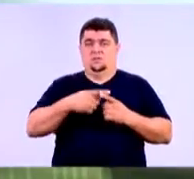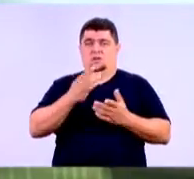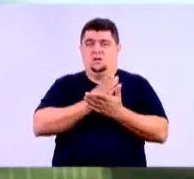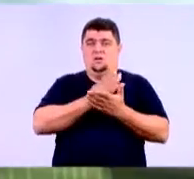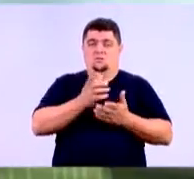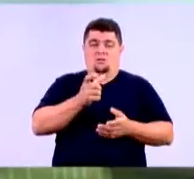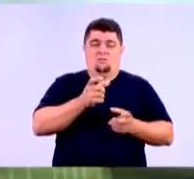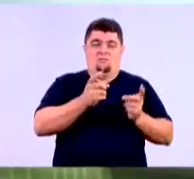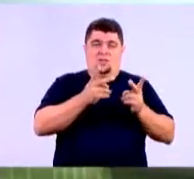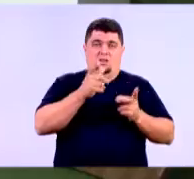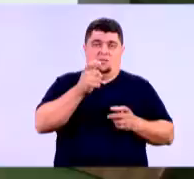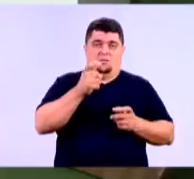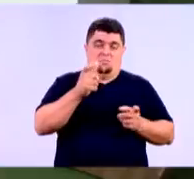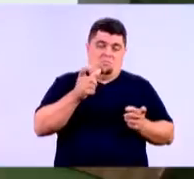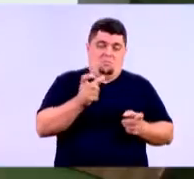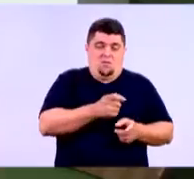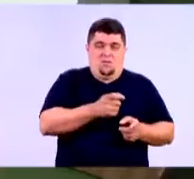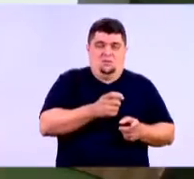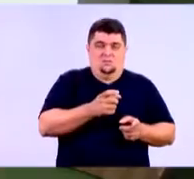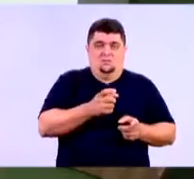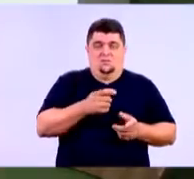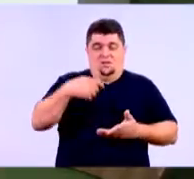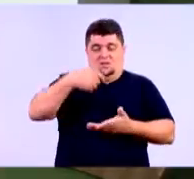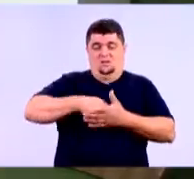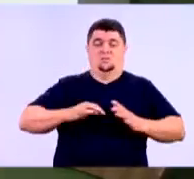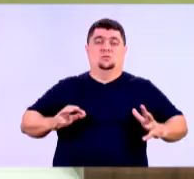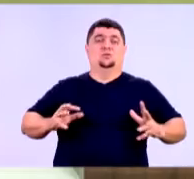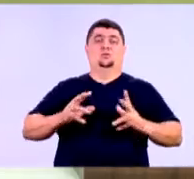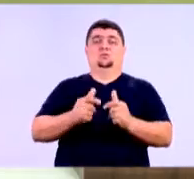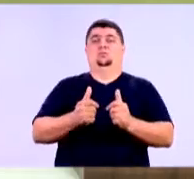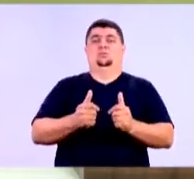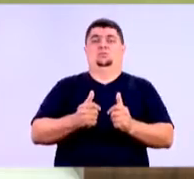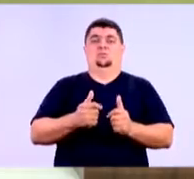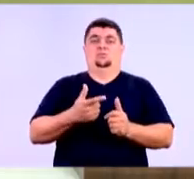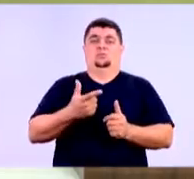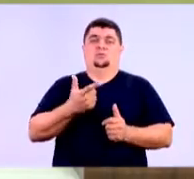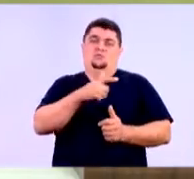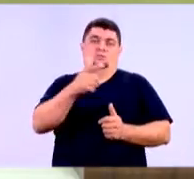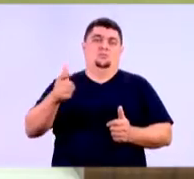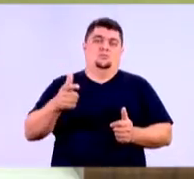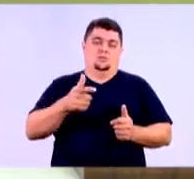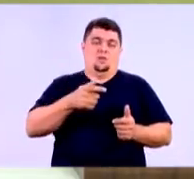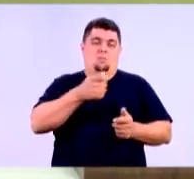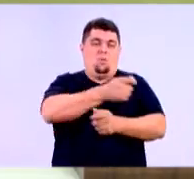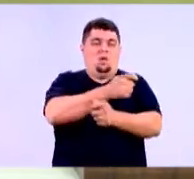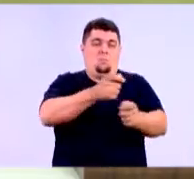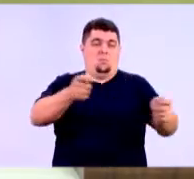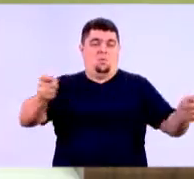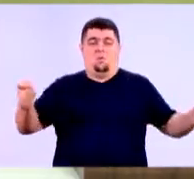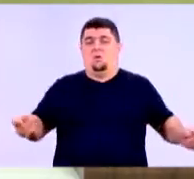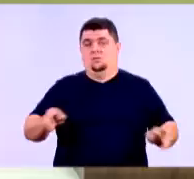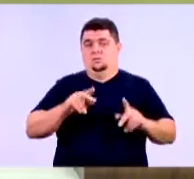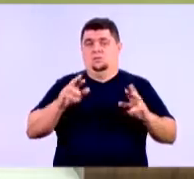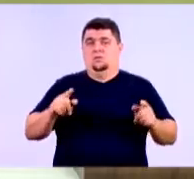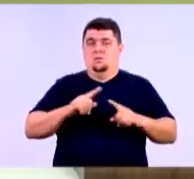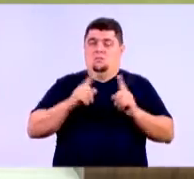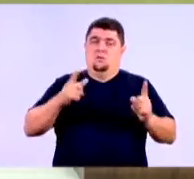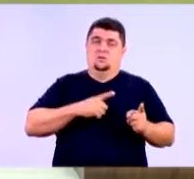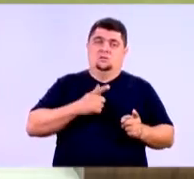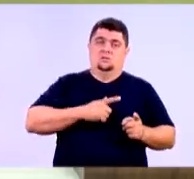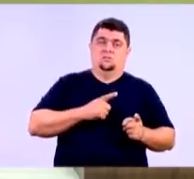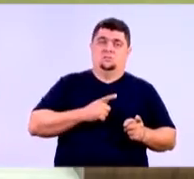vender menos e receber tudo. Isso, fazer menos com qualidade, não ter os custos que você teria com a inadimplência. No final das contas,